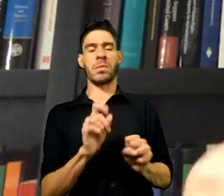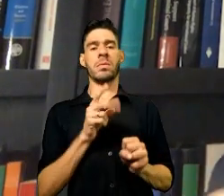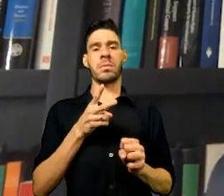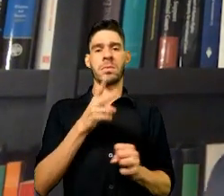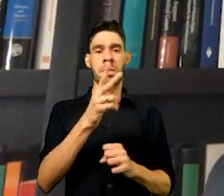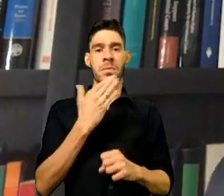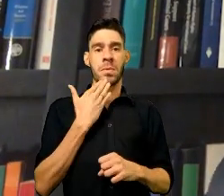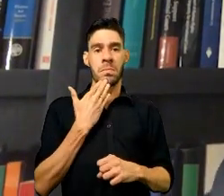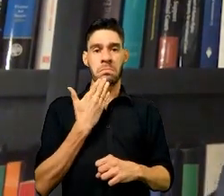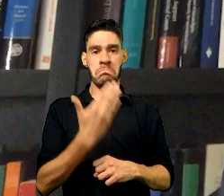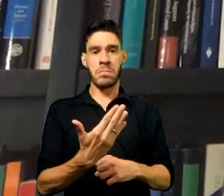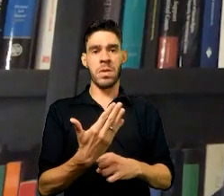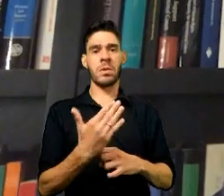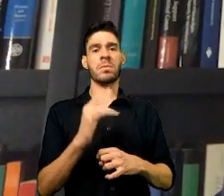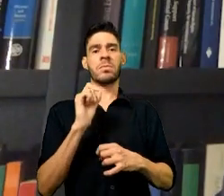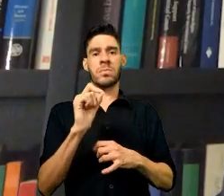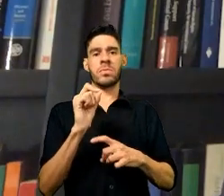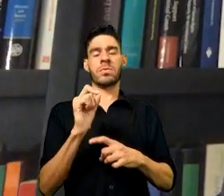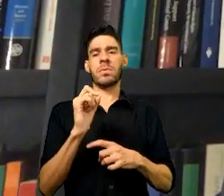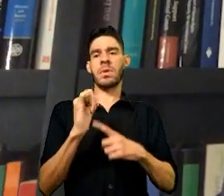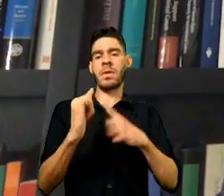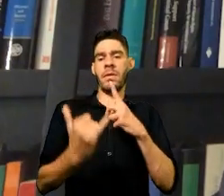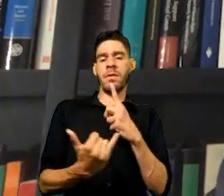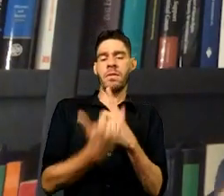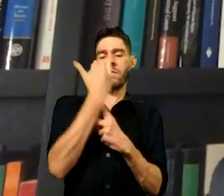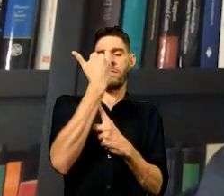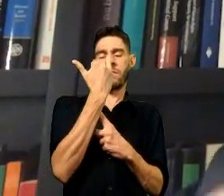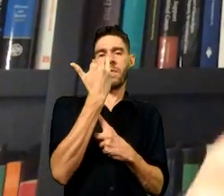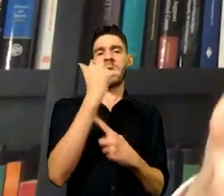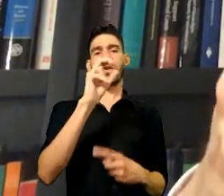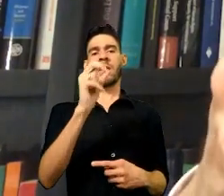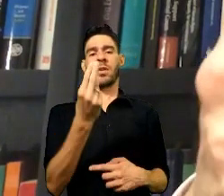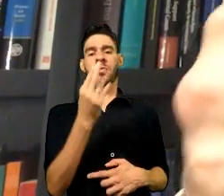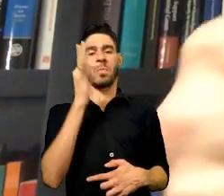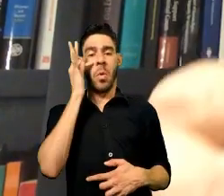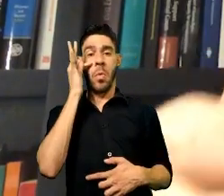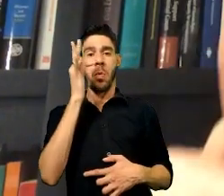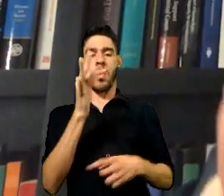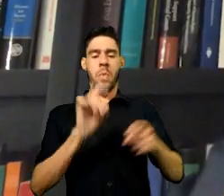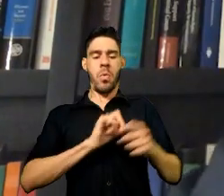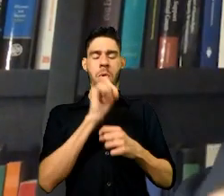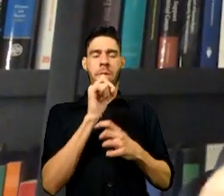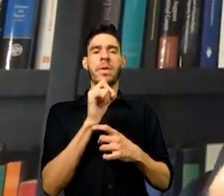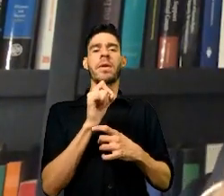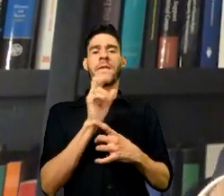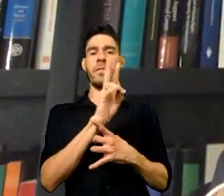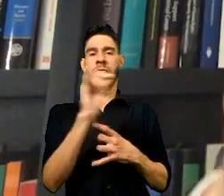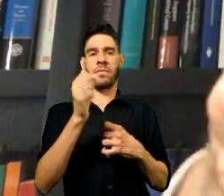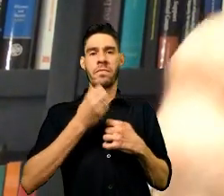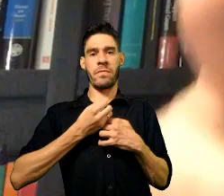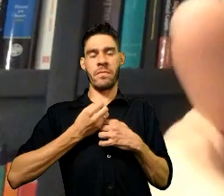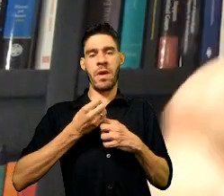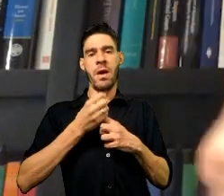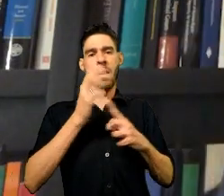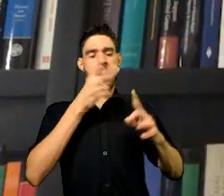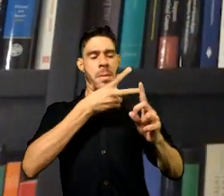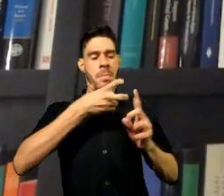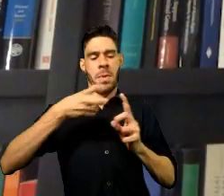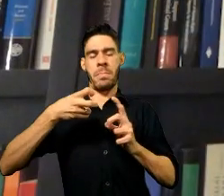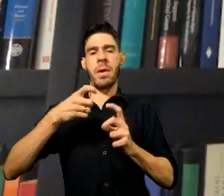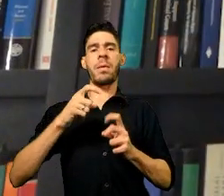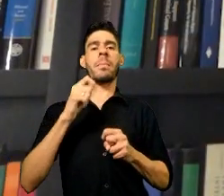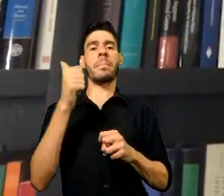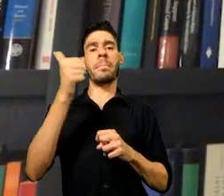juiz deverá sempre solicitar da vítima ou da testemunha que procederá